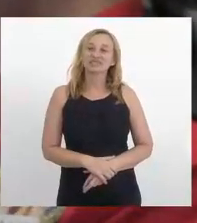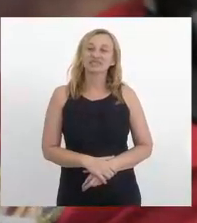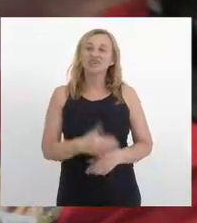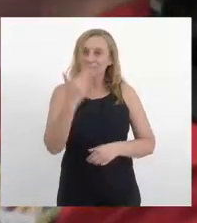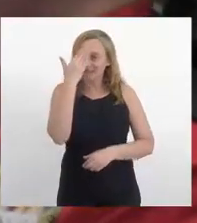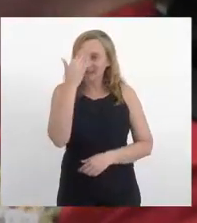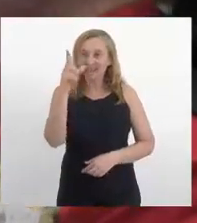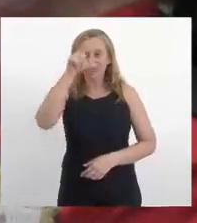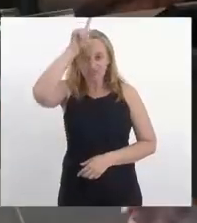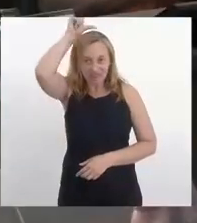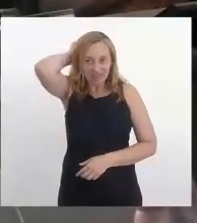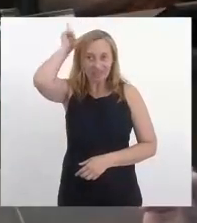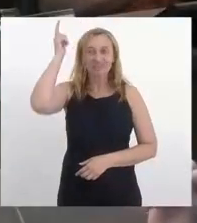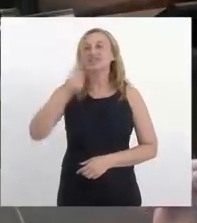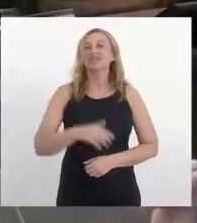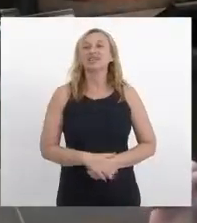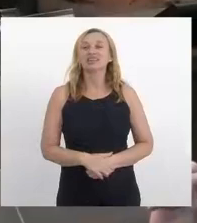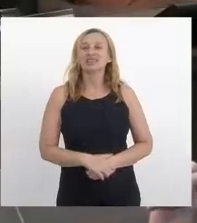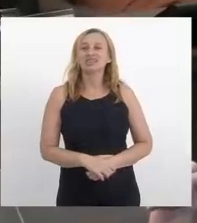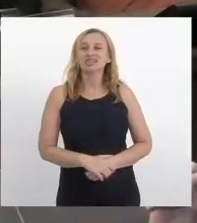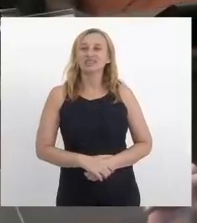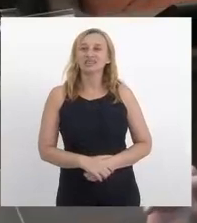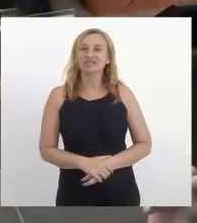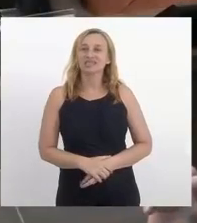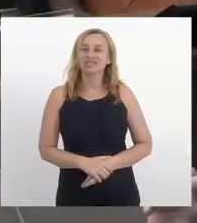Obrigado, Luiz.